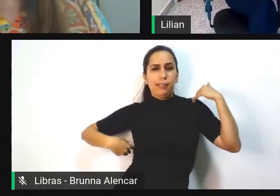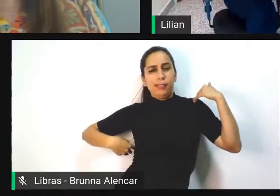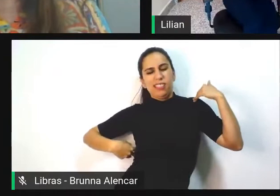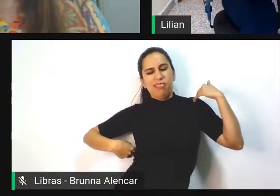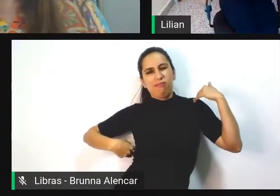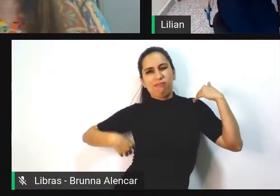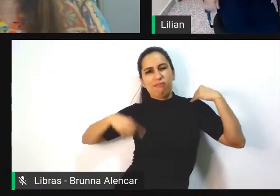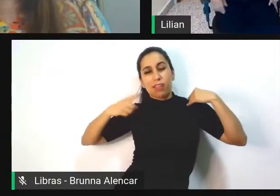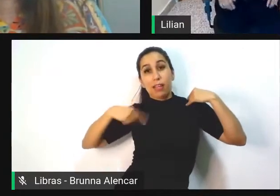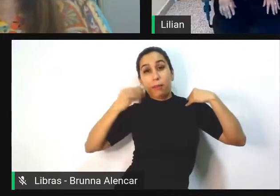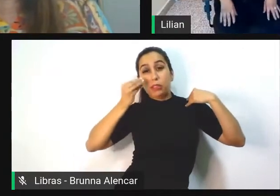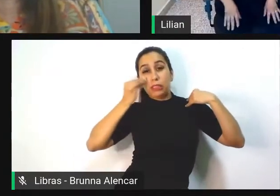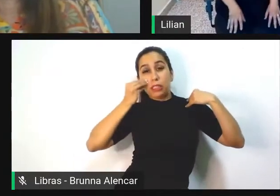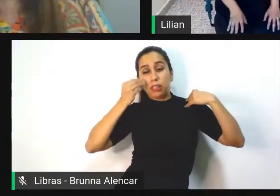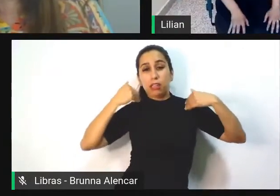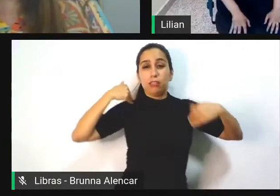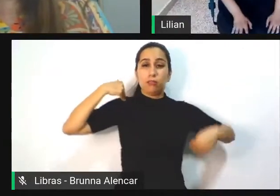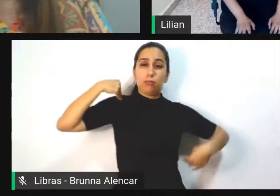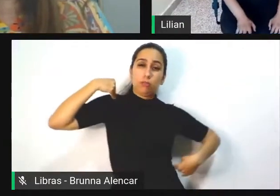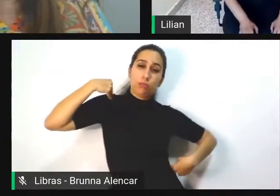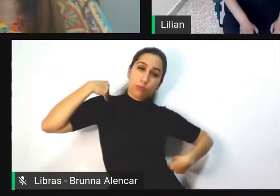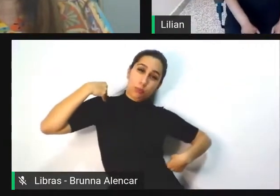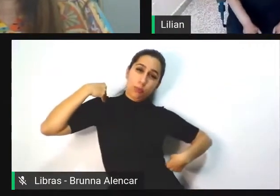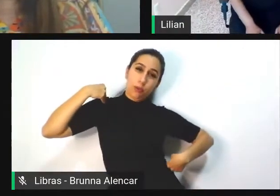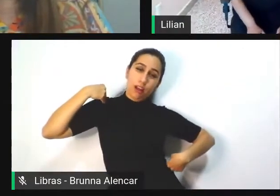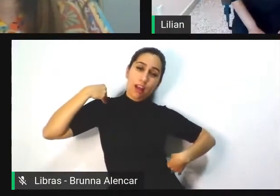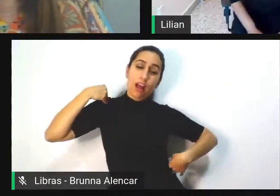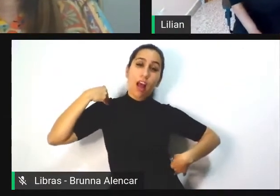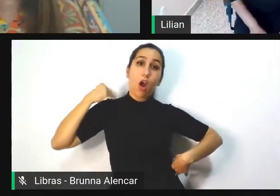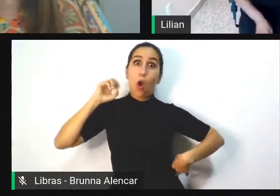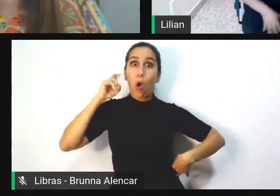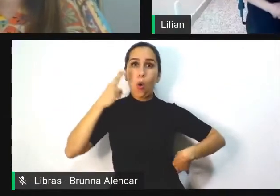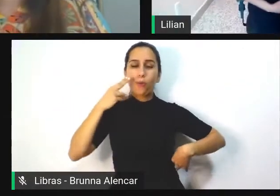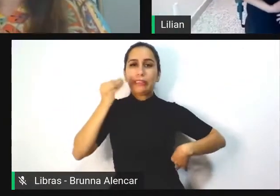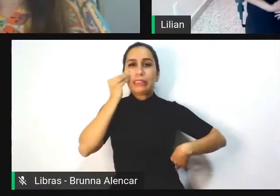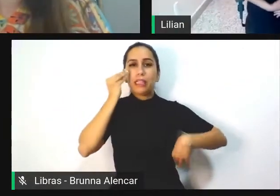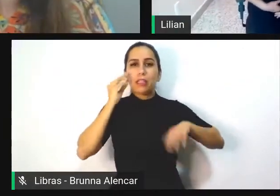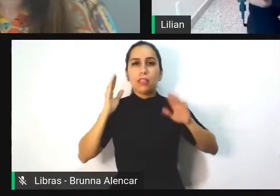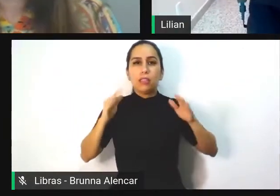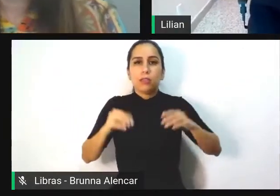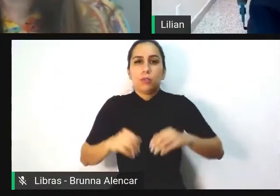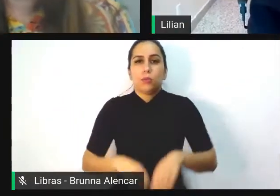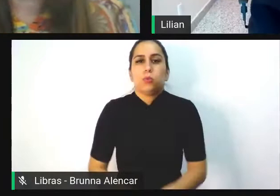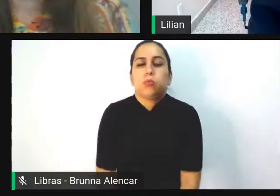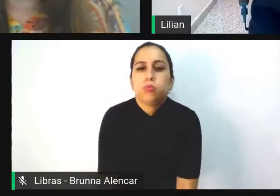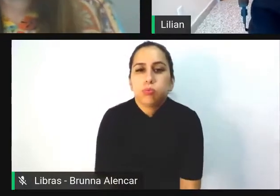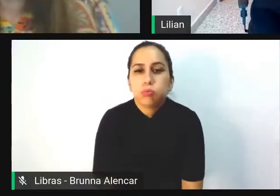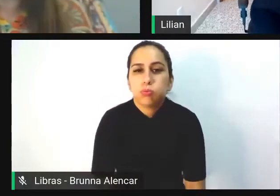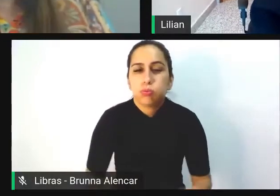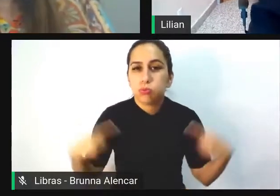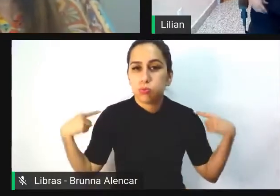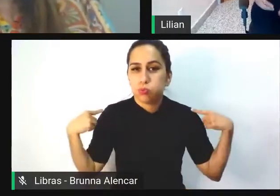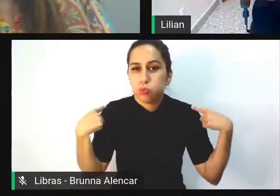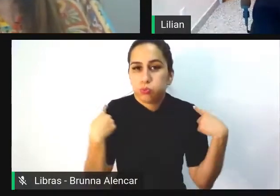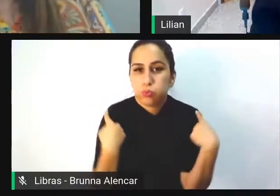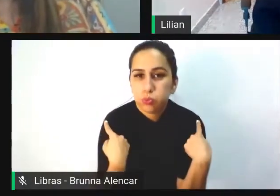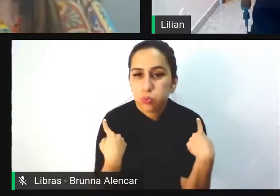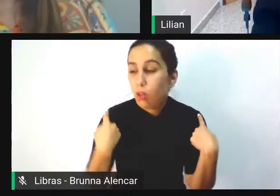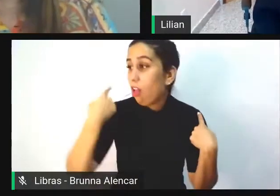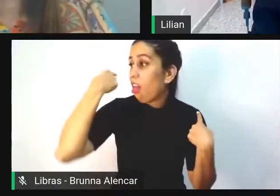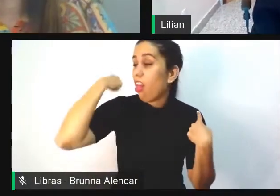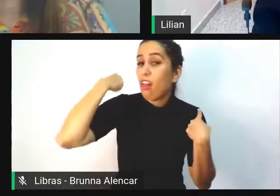dessa parte, né? Quando eu jogo a pressão toda para frente, eu ponho a pressão aqui, alivio a pressão